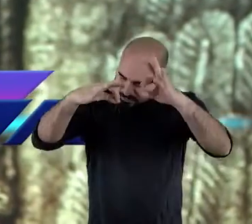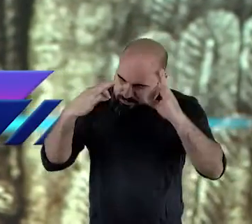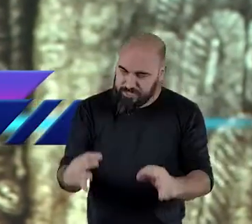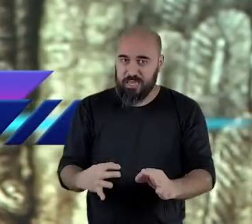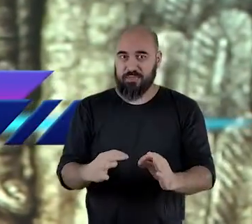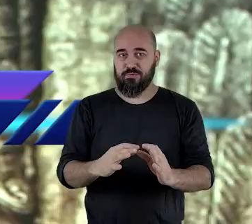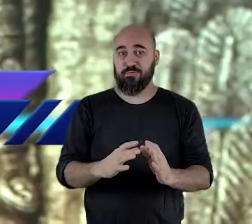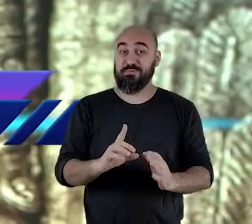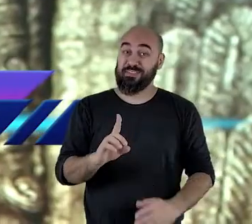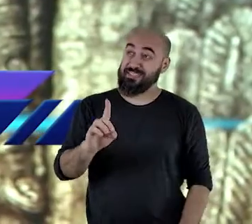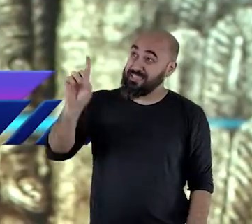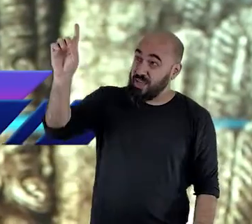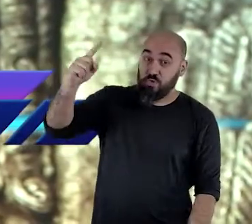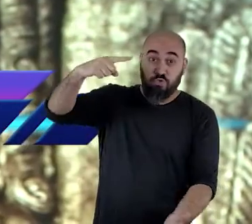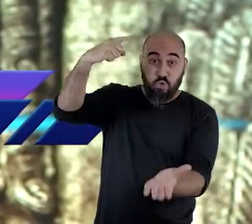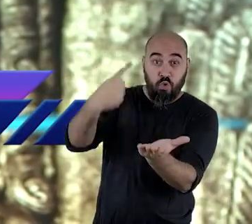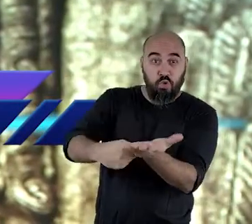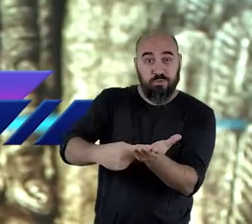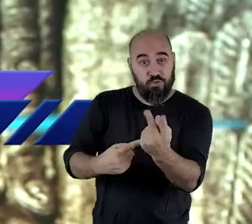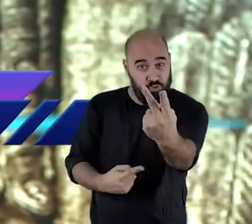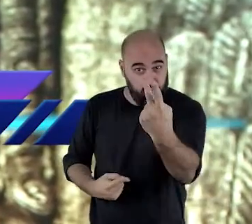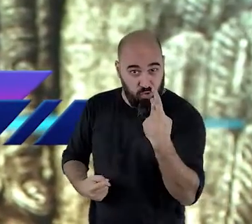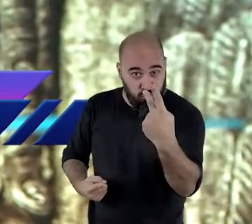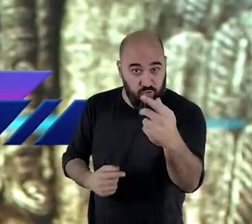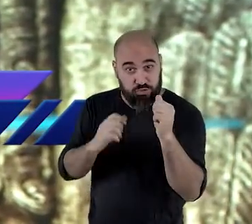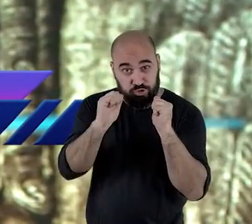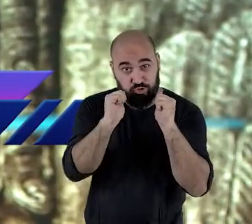que Deus marcou este momento.